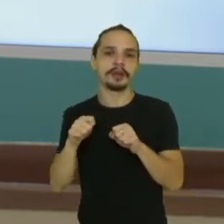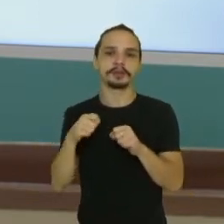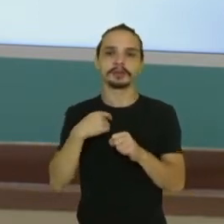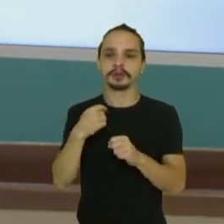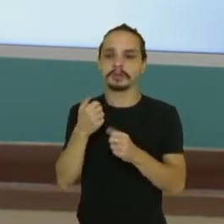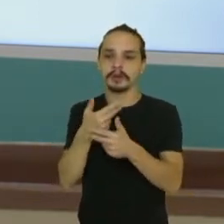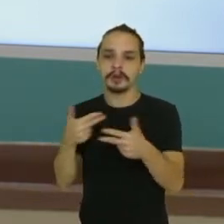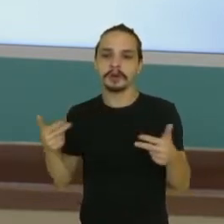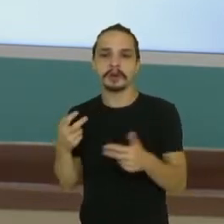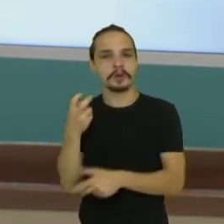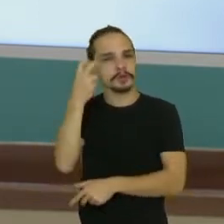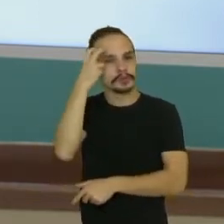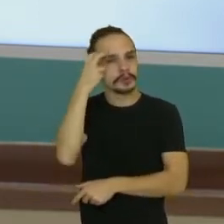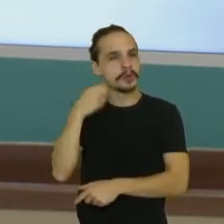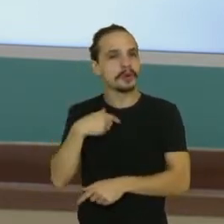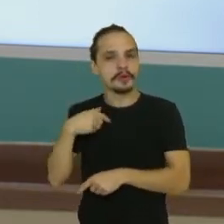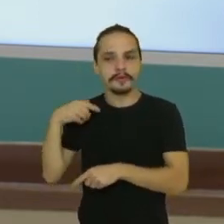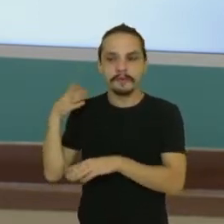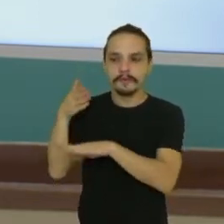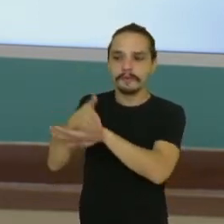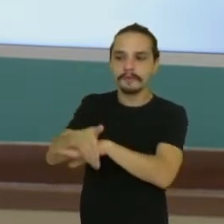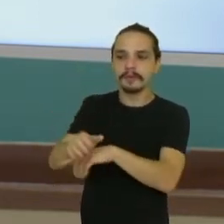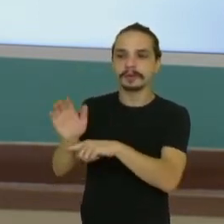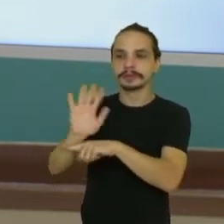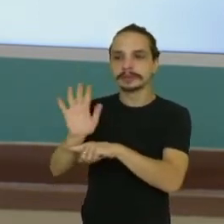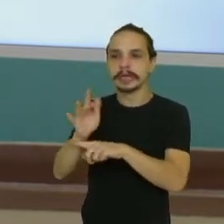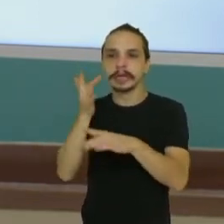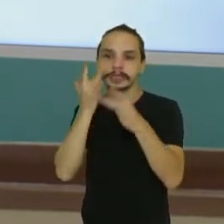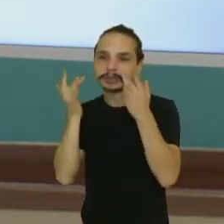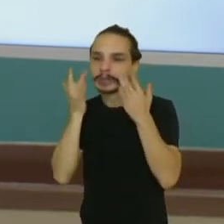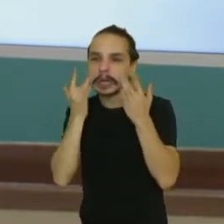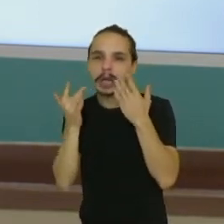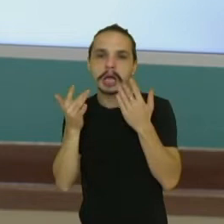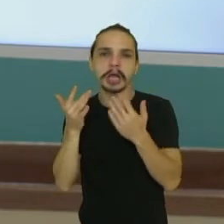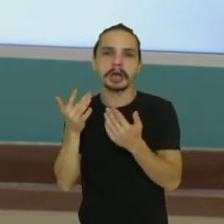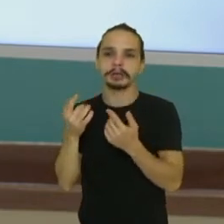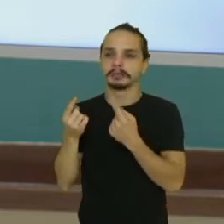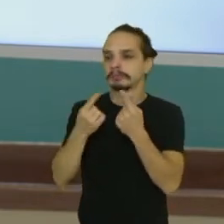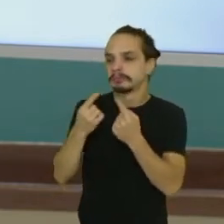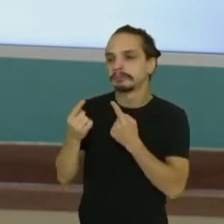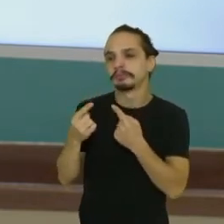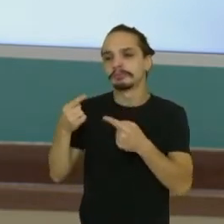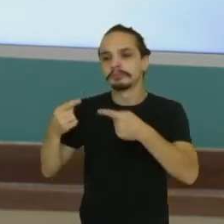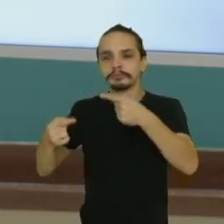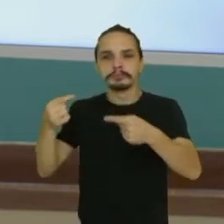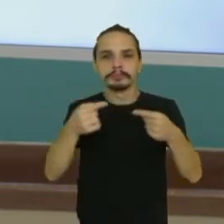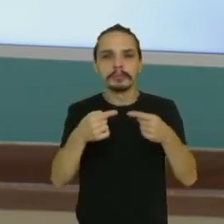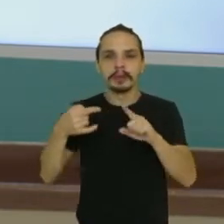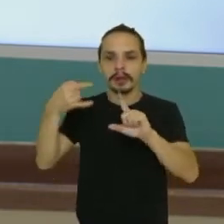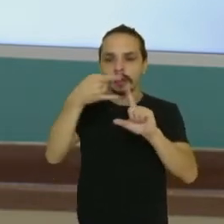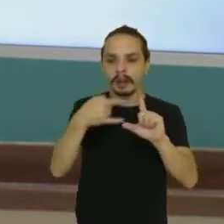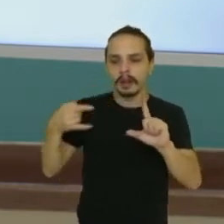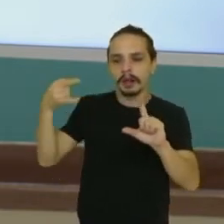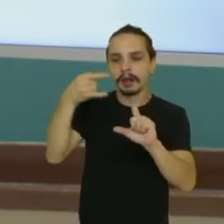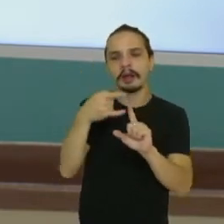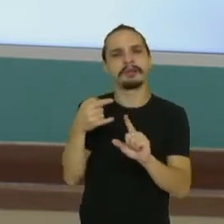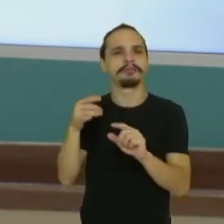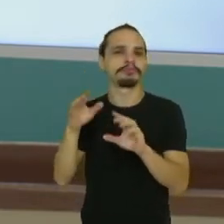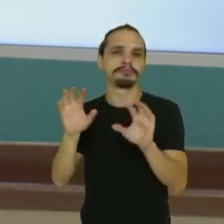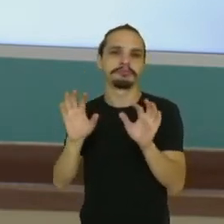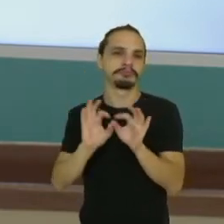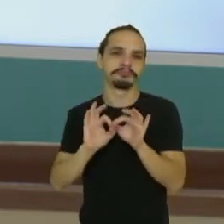cultural vou ao cinema vejo tem uma peça de teatro né alguma discussão uma live passando pela internet